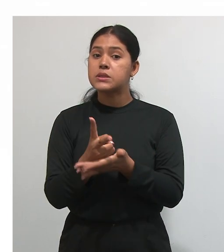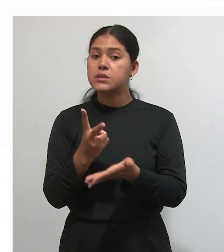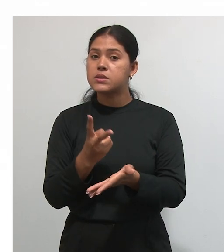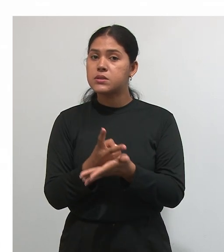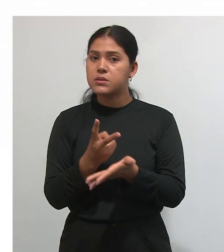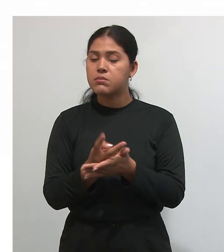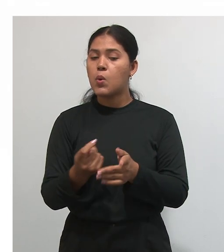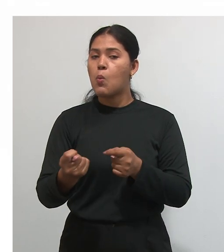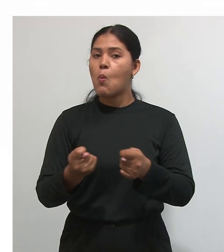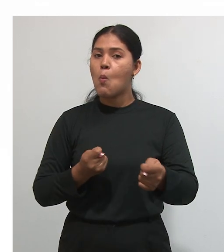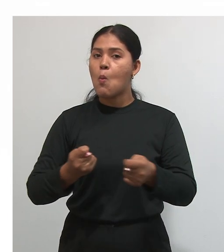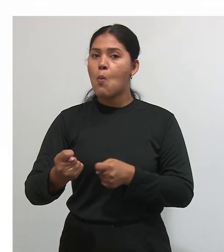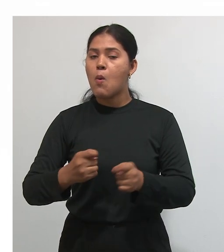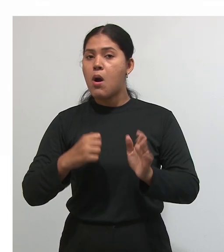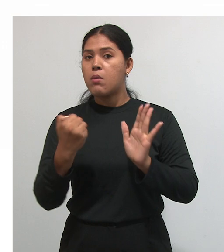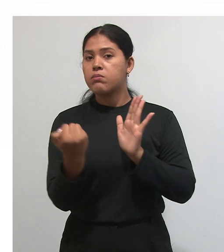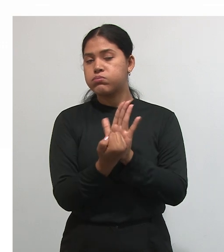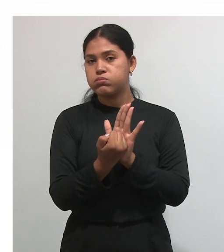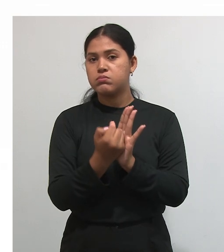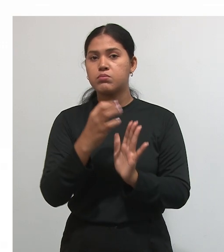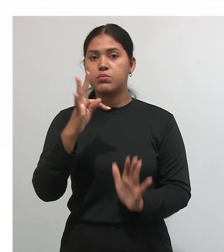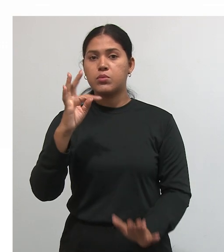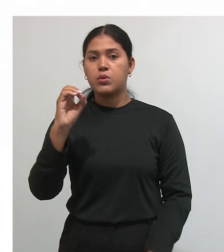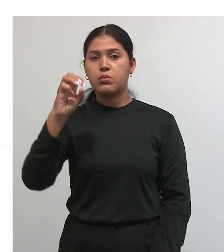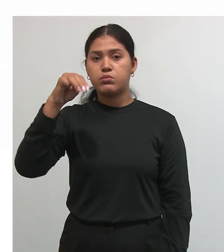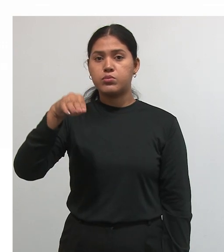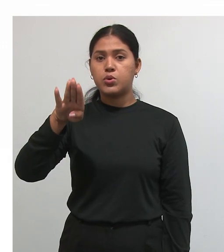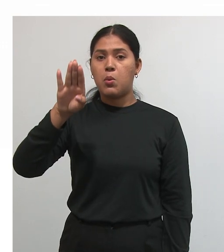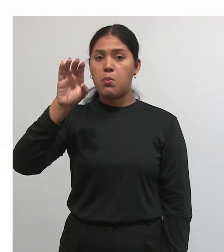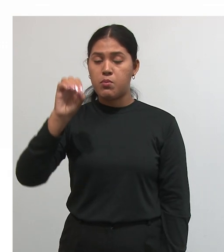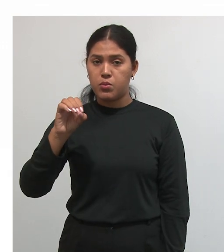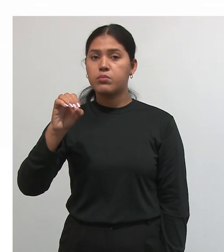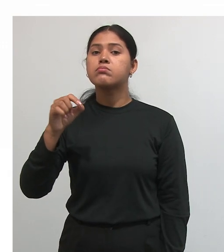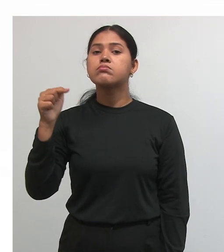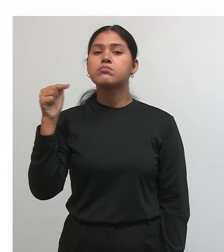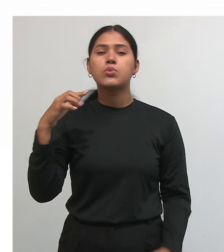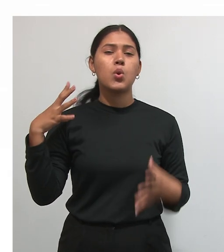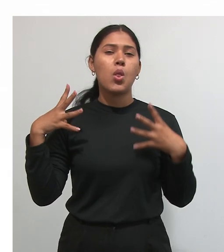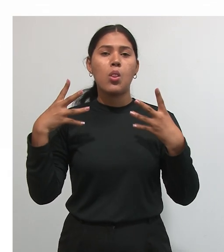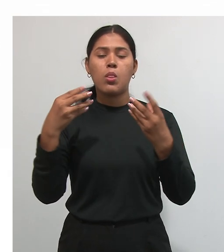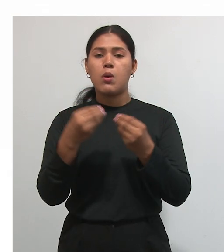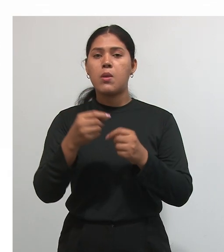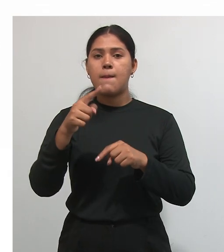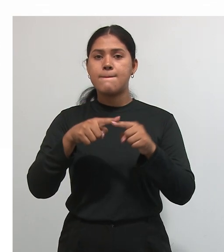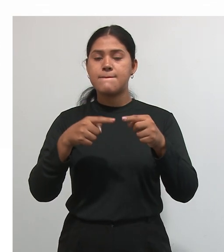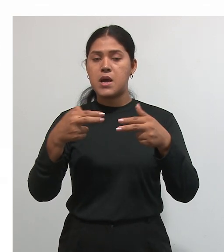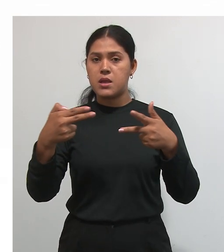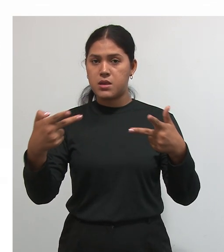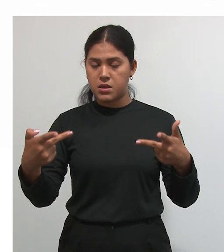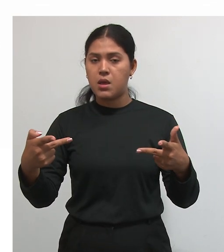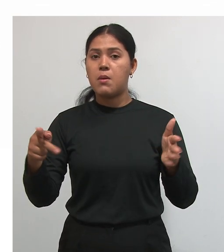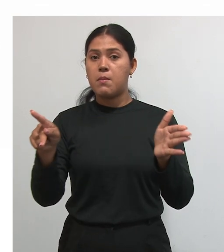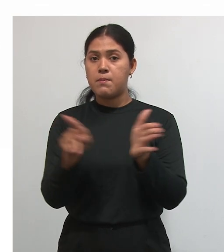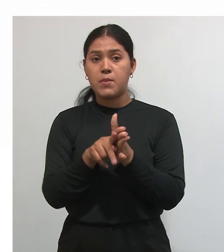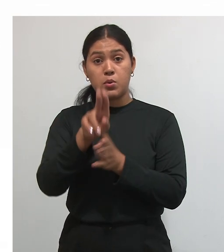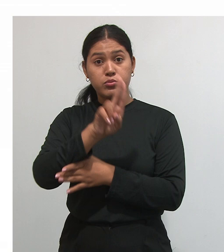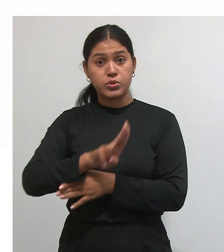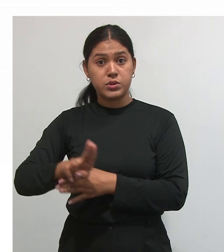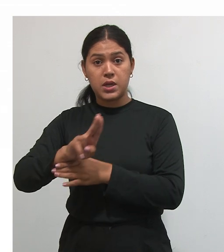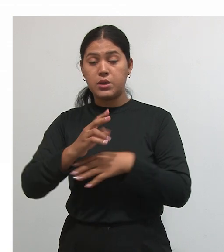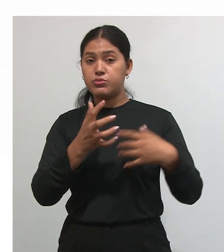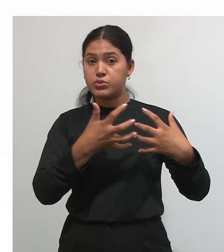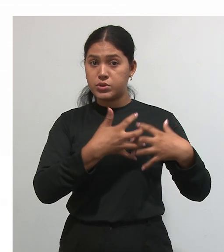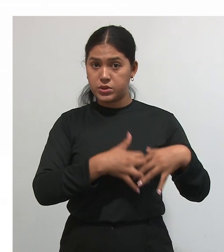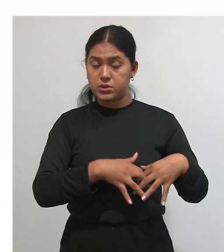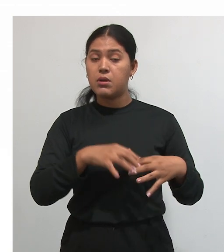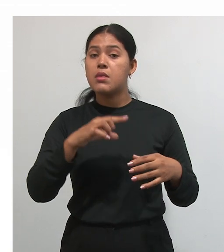bens. Então, foi por meio dessa portaria que foi definido aí que todos devem ter o tombamento. É tipo